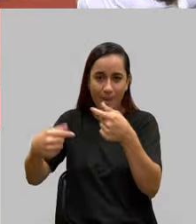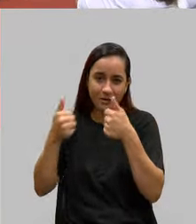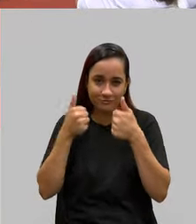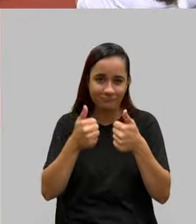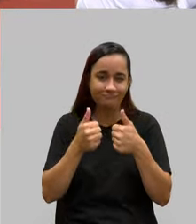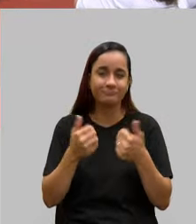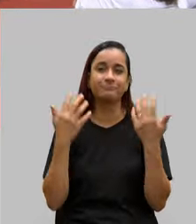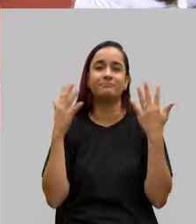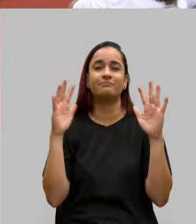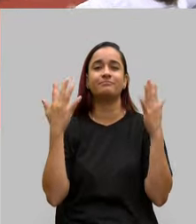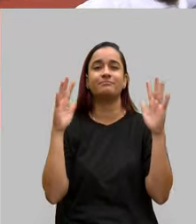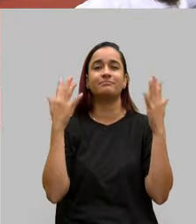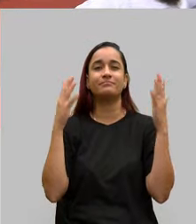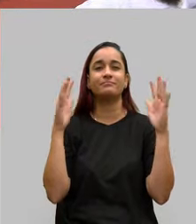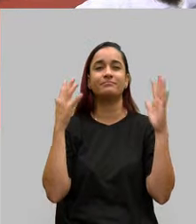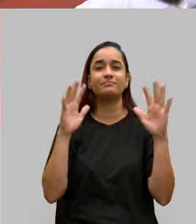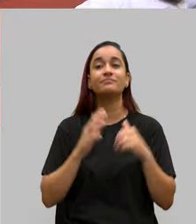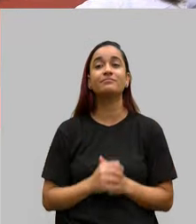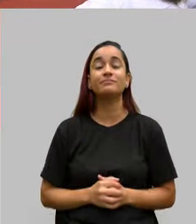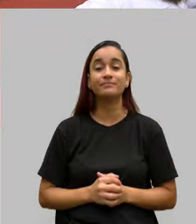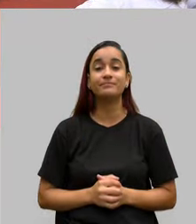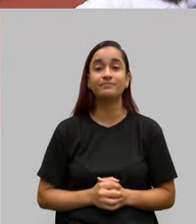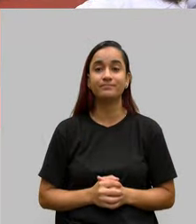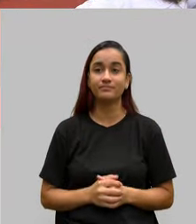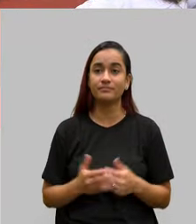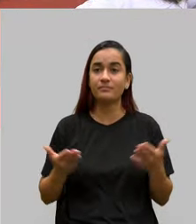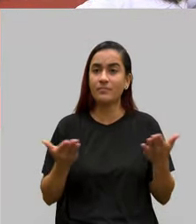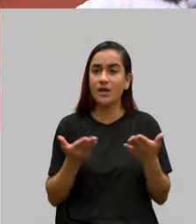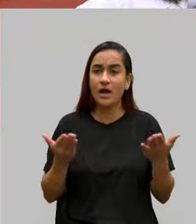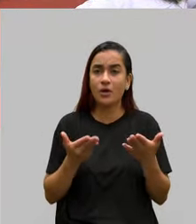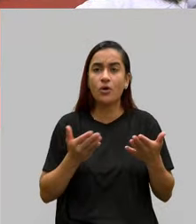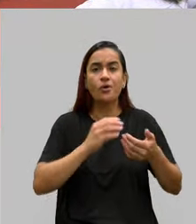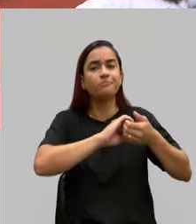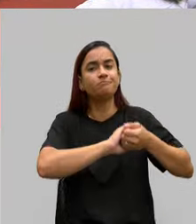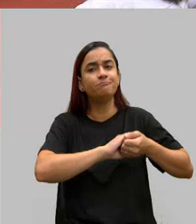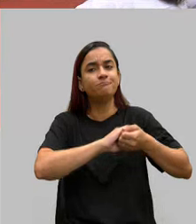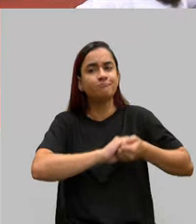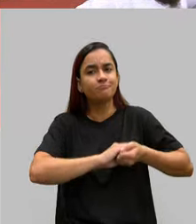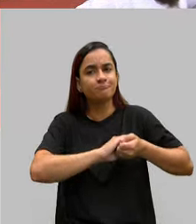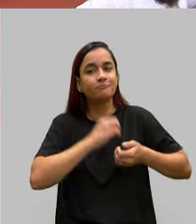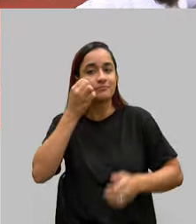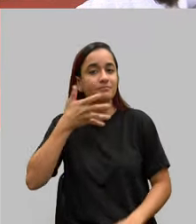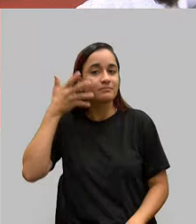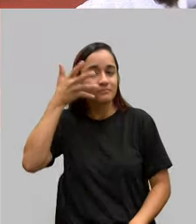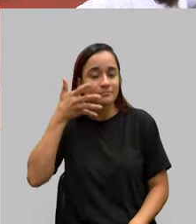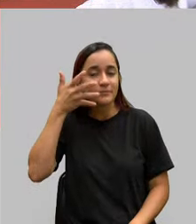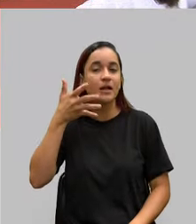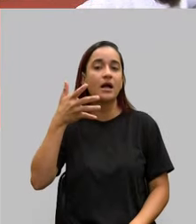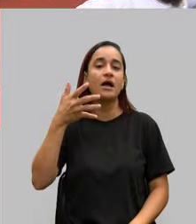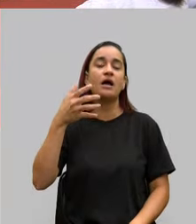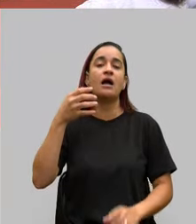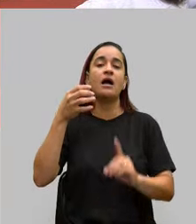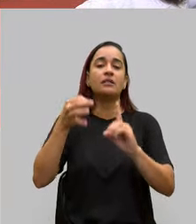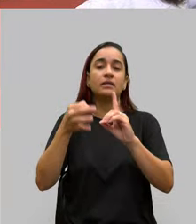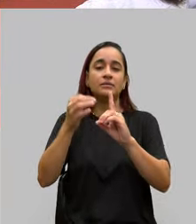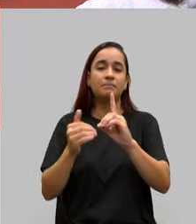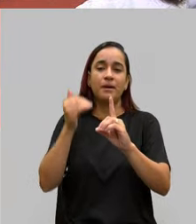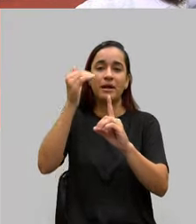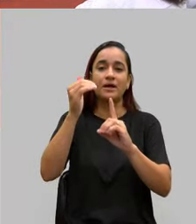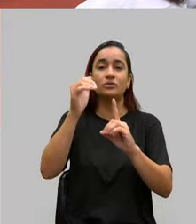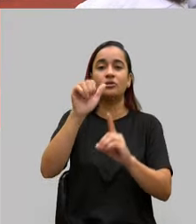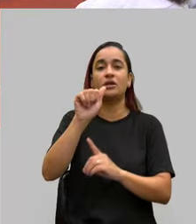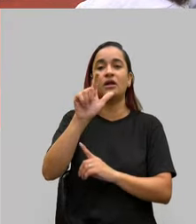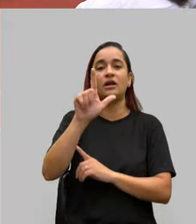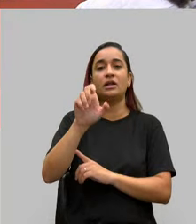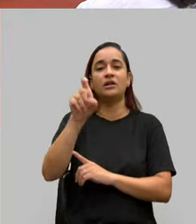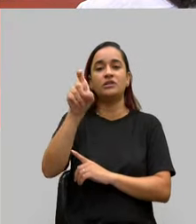debate passamos a palavra para uma breve saudação ao Desembargador Alexandre Quintino Santiago do Tribunal